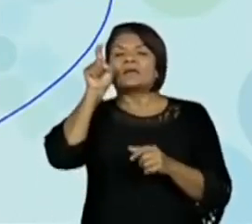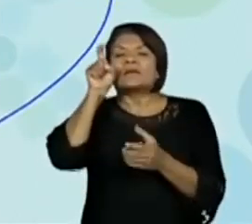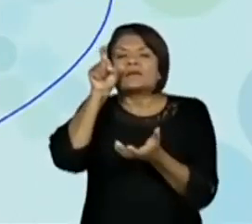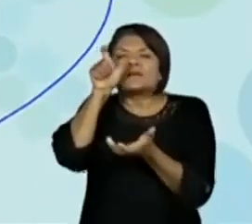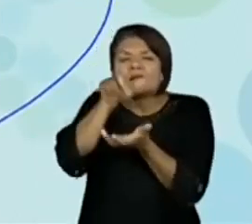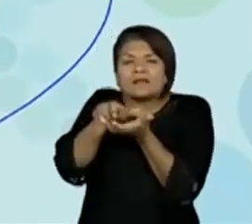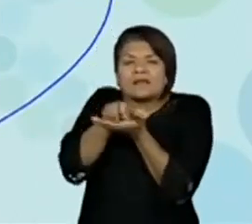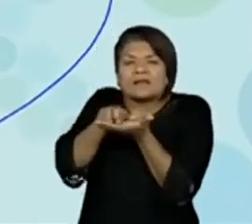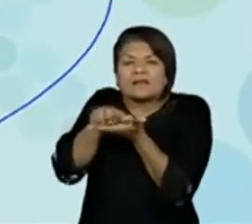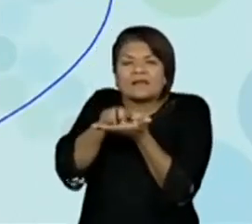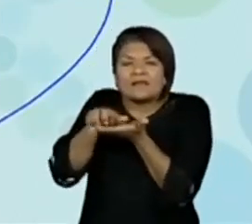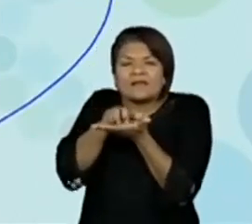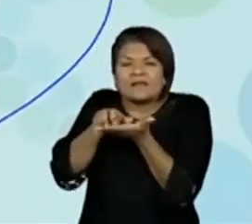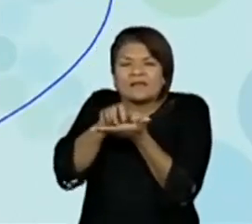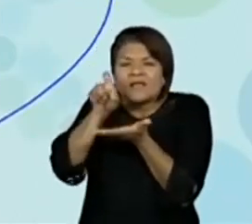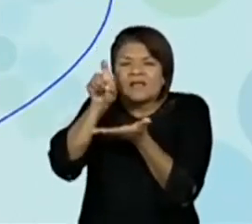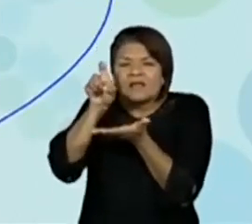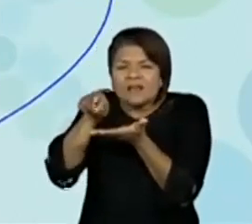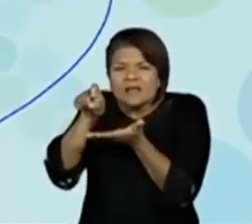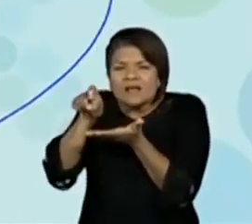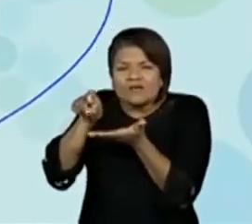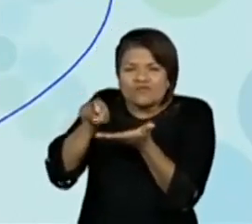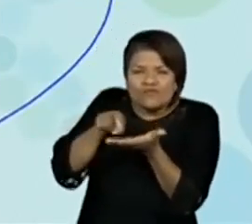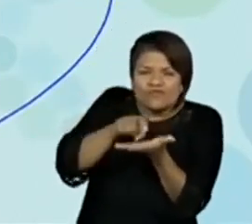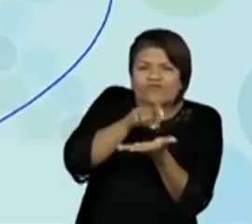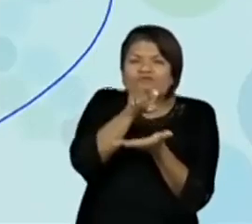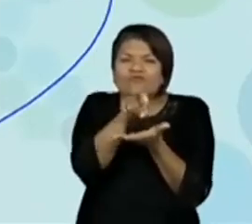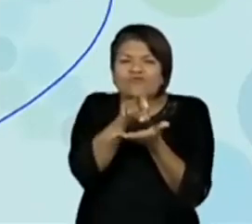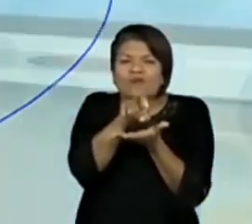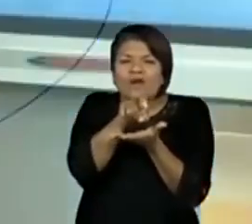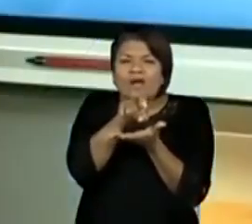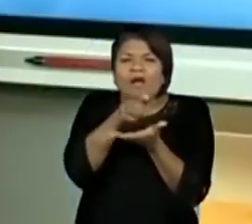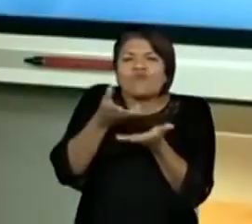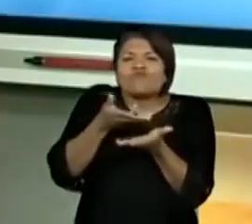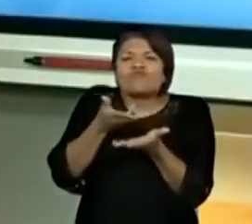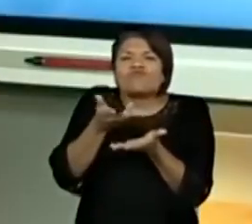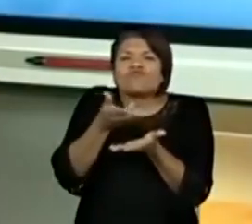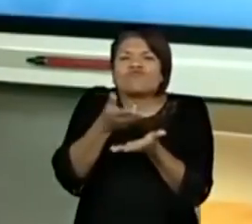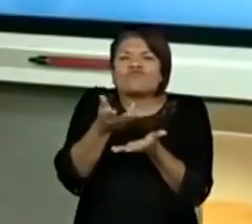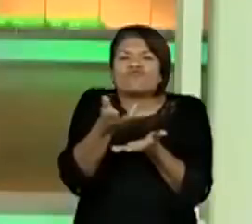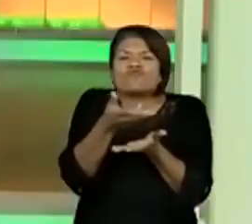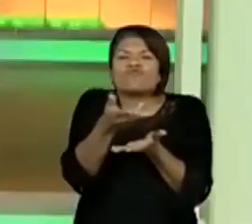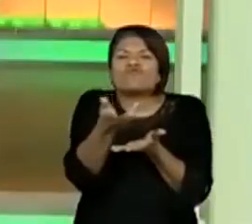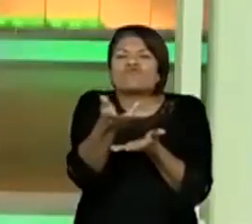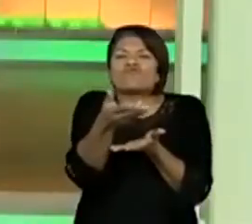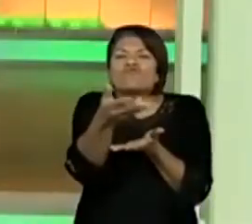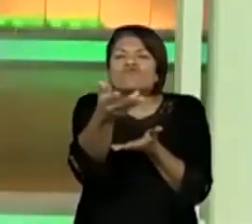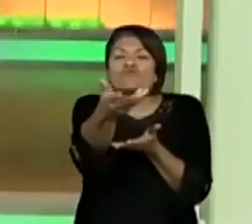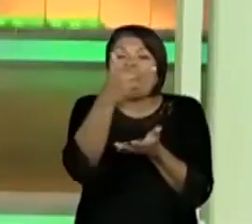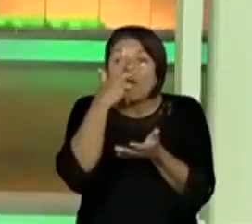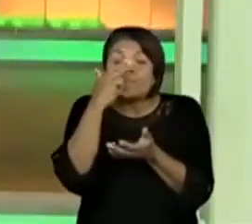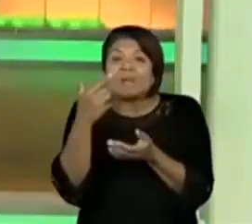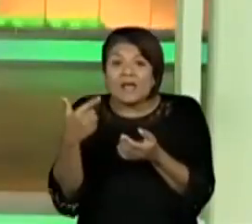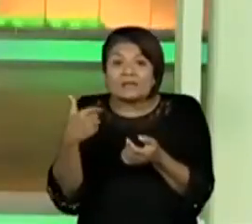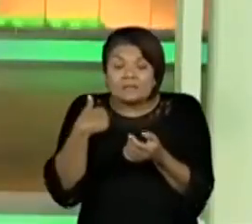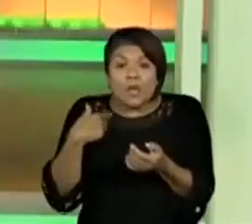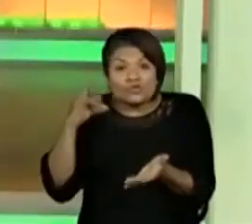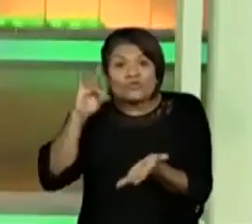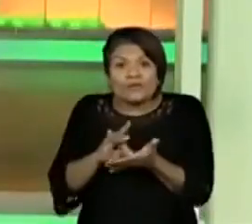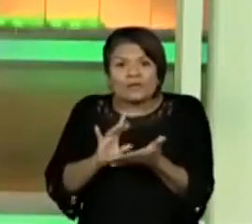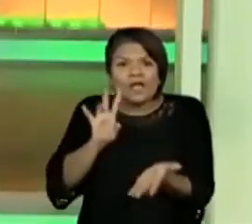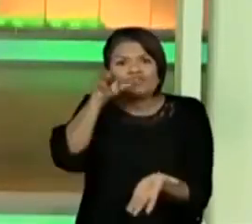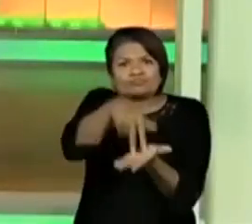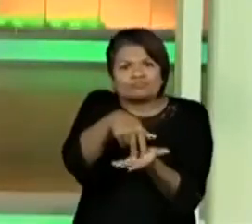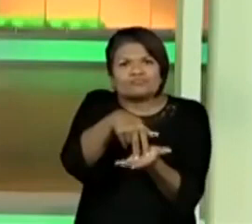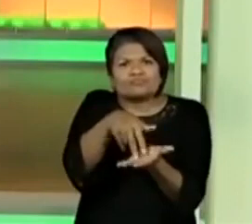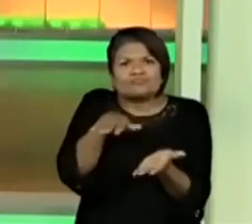mapa, ele começa a permitir a gente percorrer a distância. Começa a poder percorrer como se a gente estivesse dentro do ambiente.